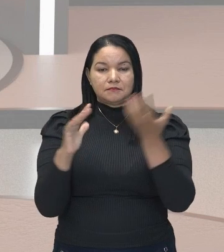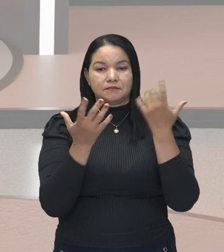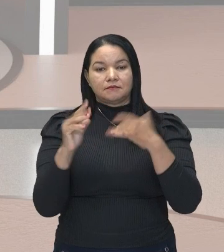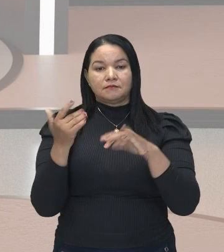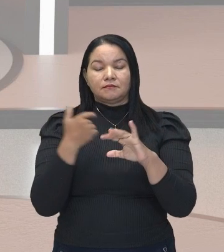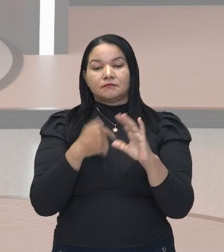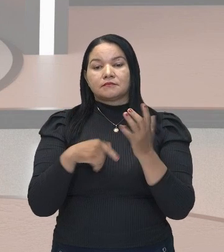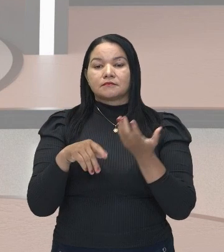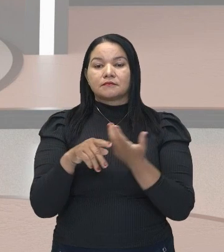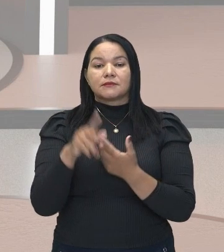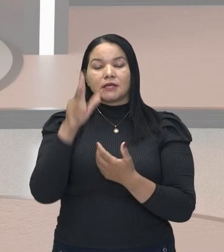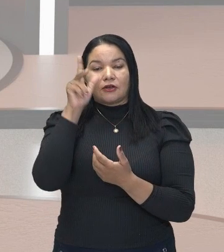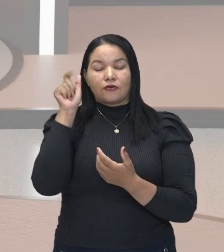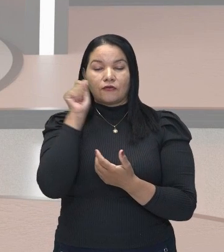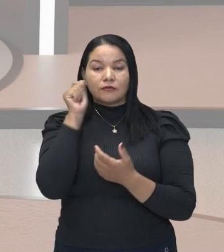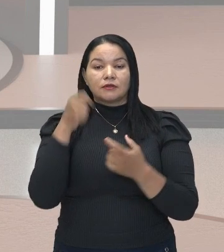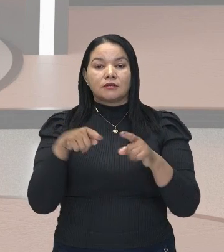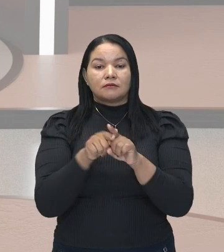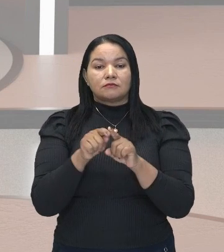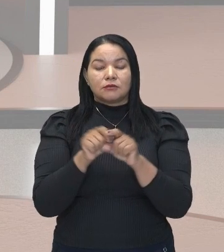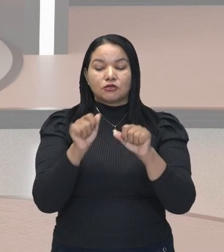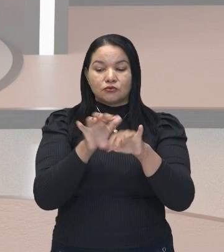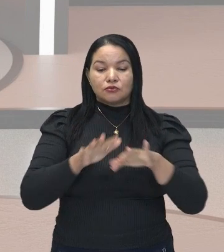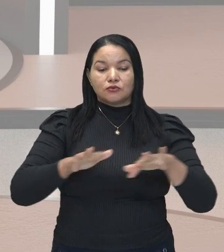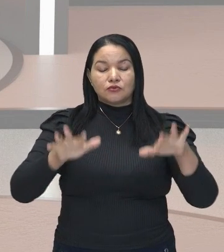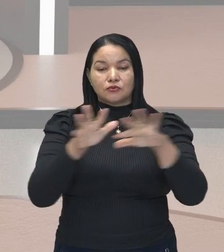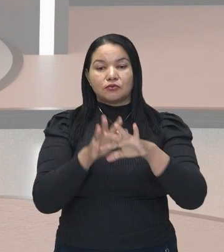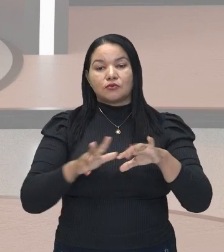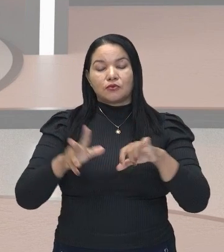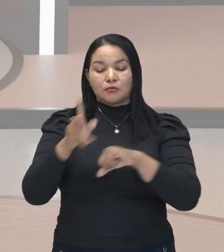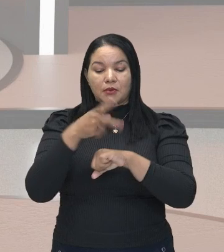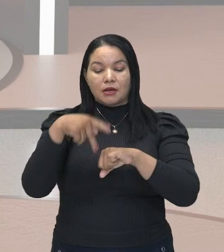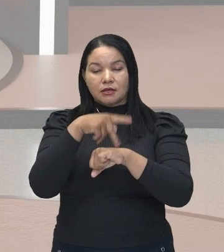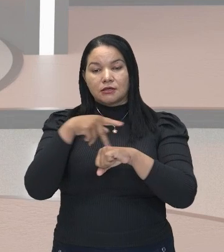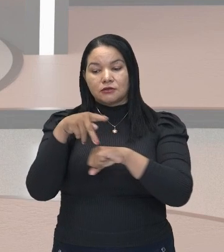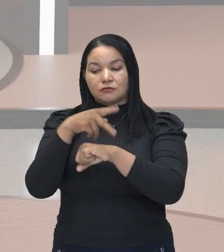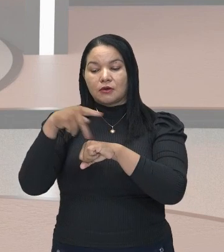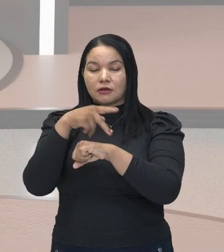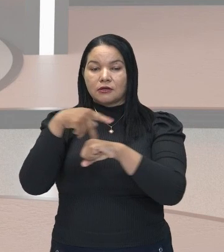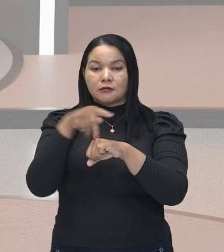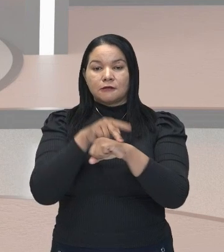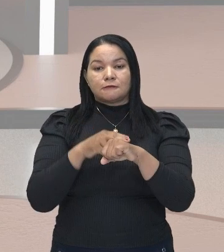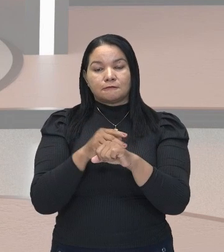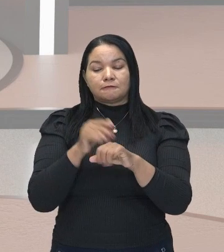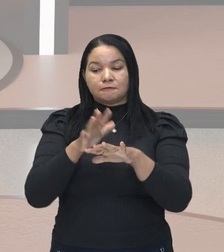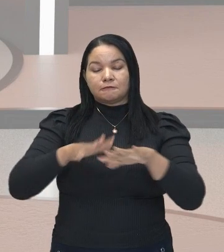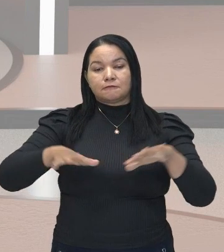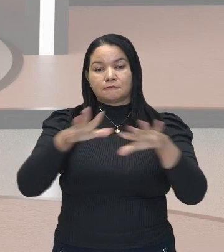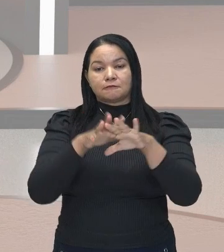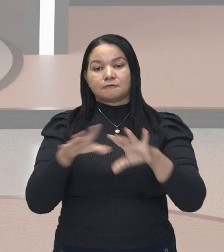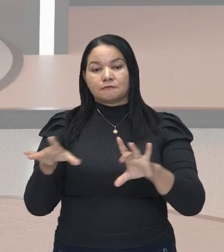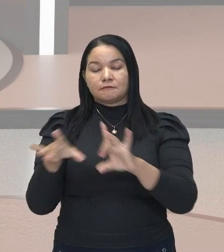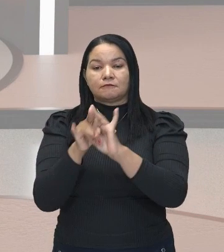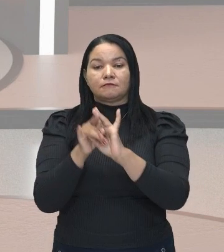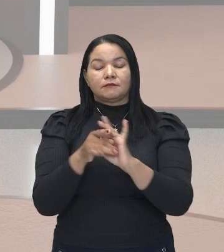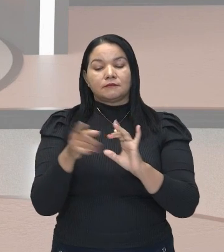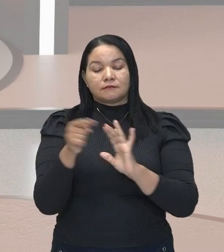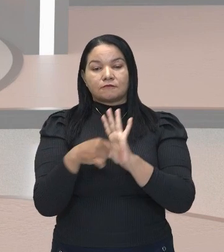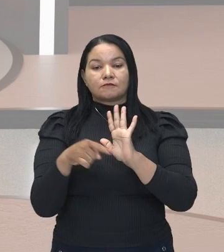africano, distribuído aí ao redor dos seus importantes países também que acabam ali se